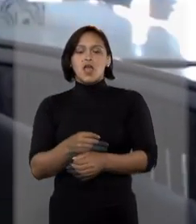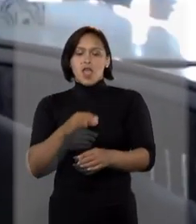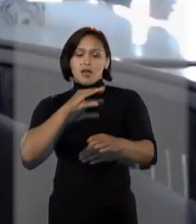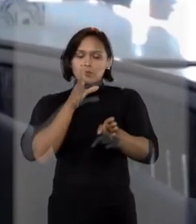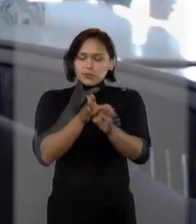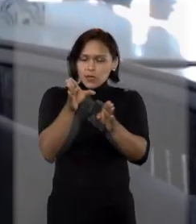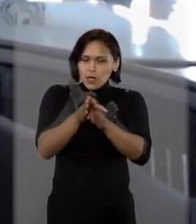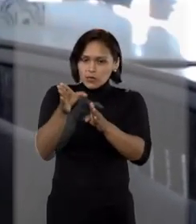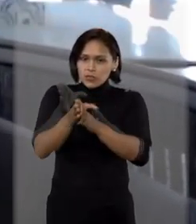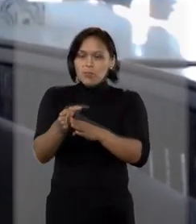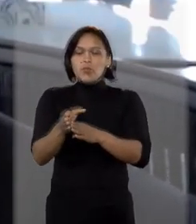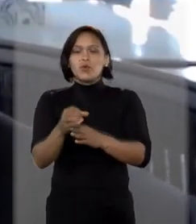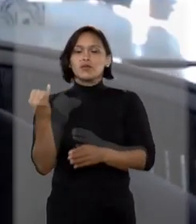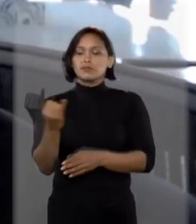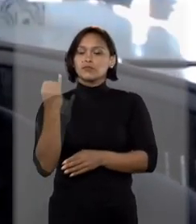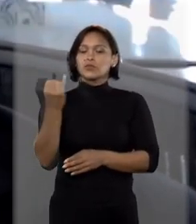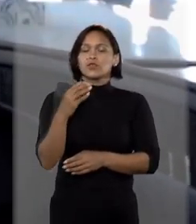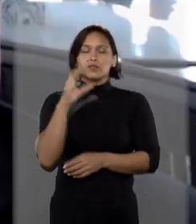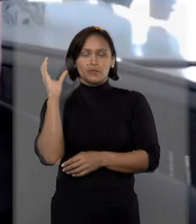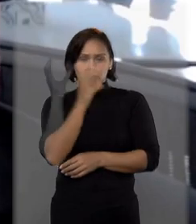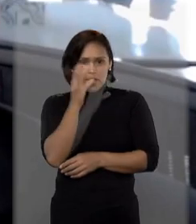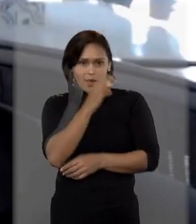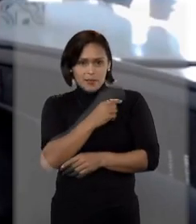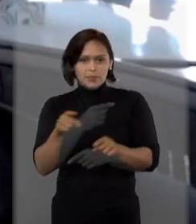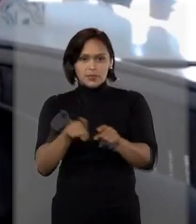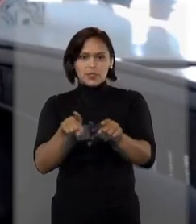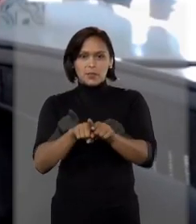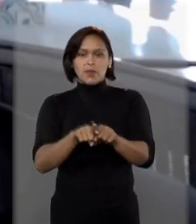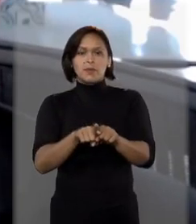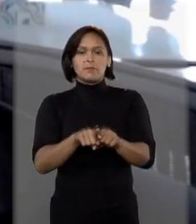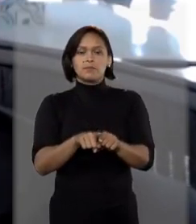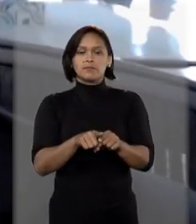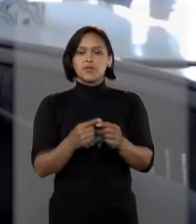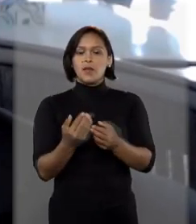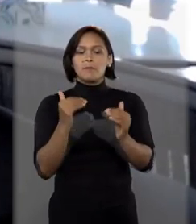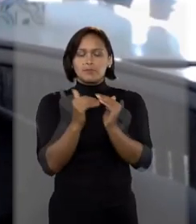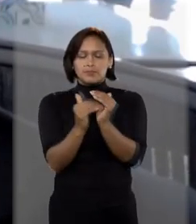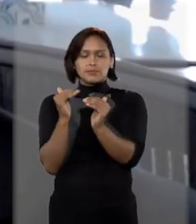contribui de uma maneira eficiente para a